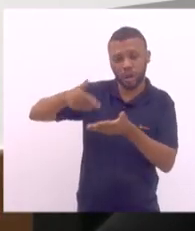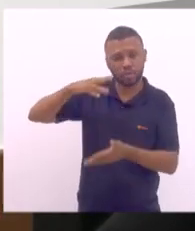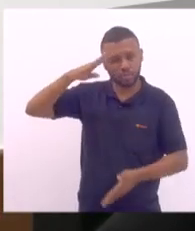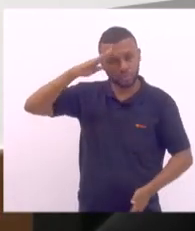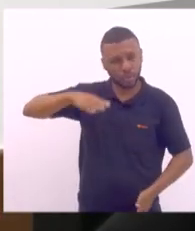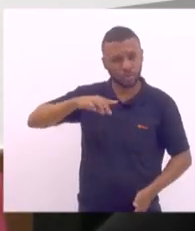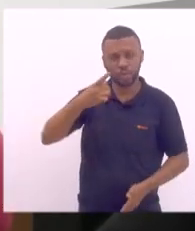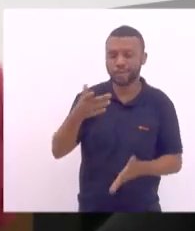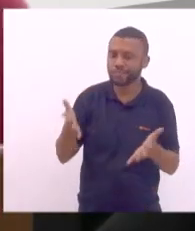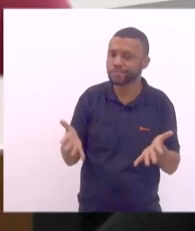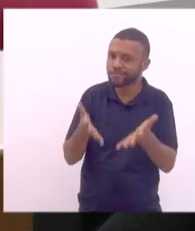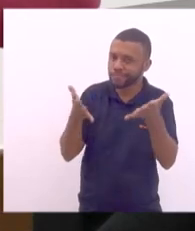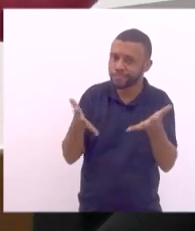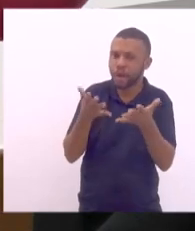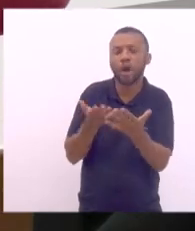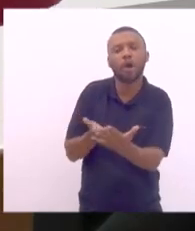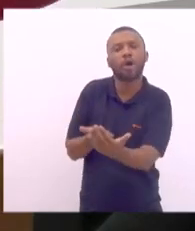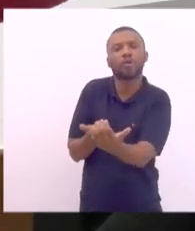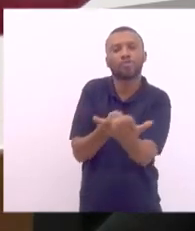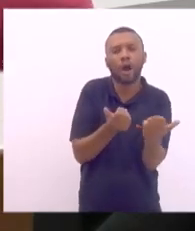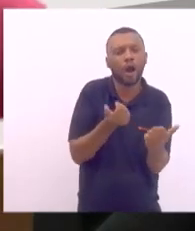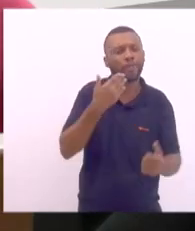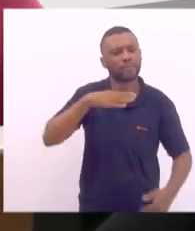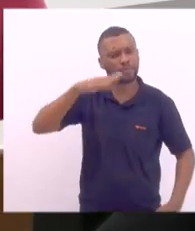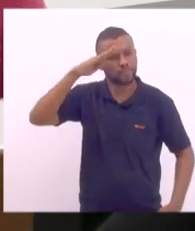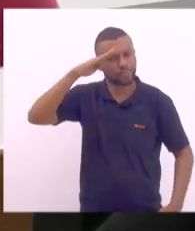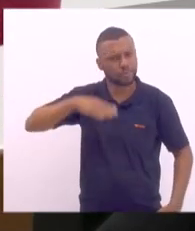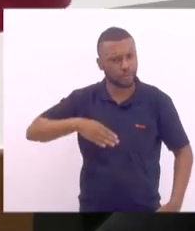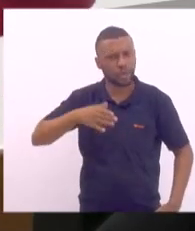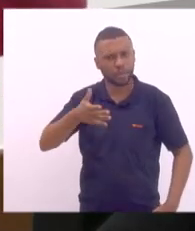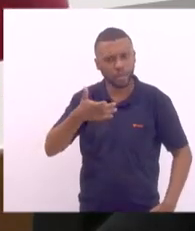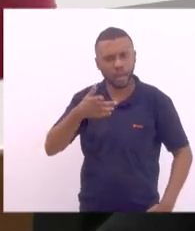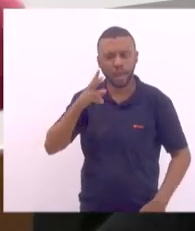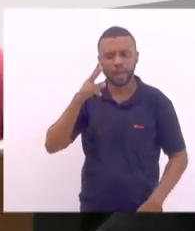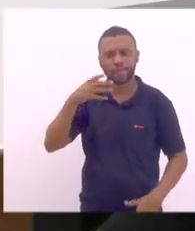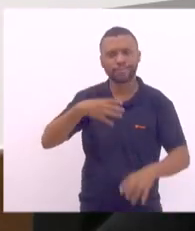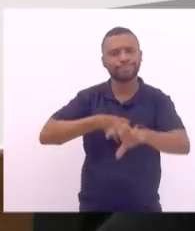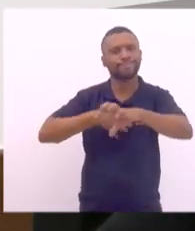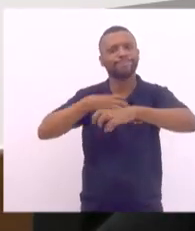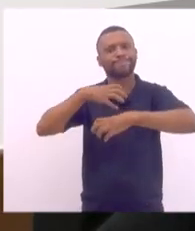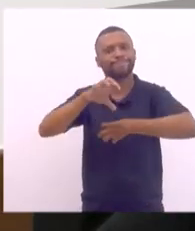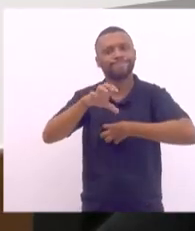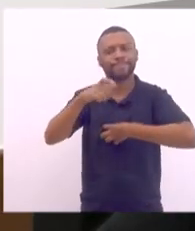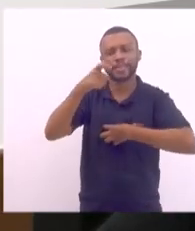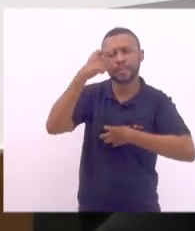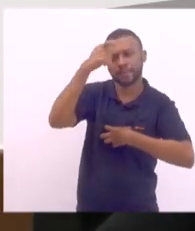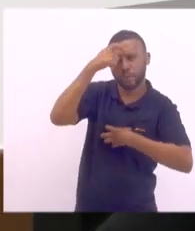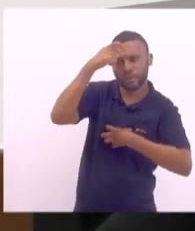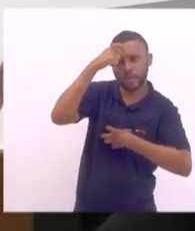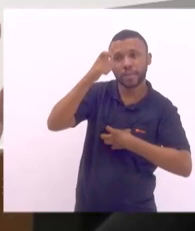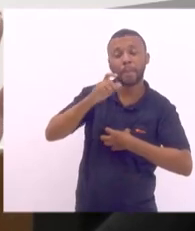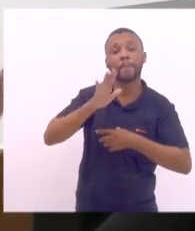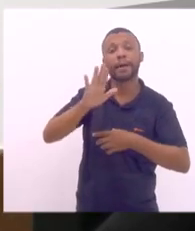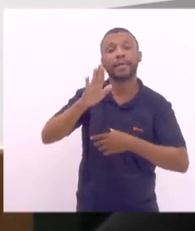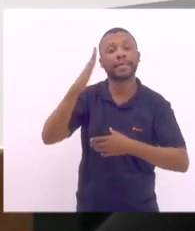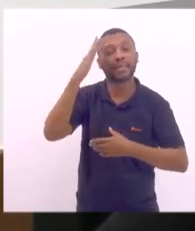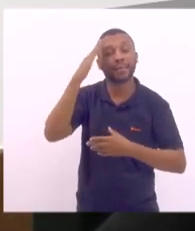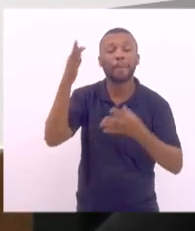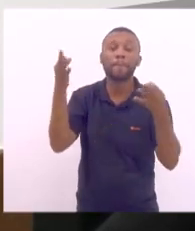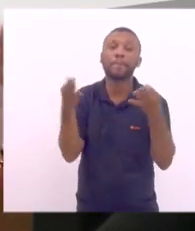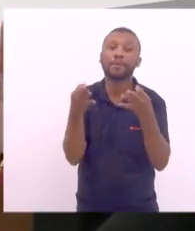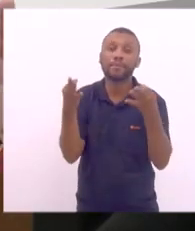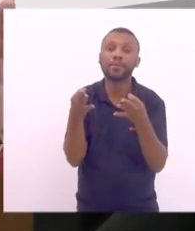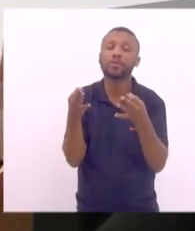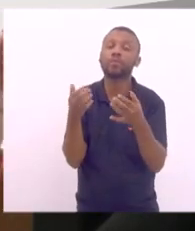estar incentivando os nossos jovens militares a ter esse olhar de conscientização. Só que sabemos perfeitamente que todo